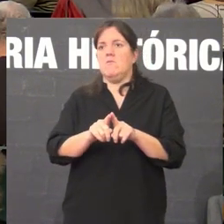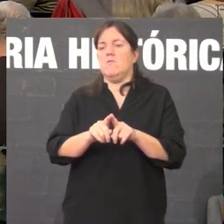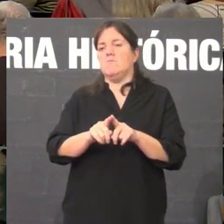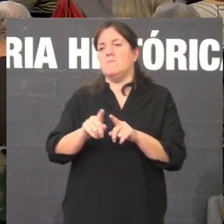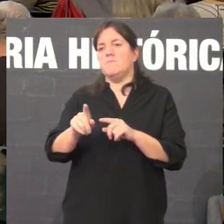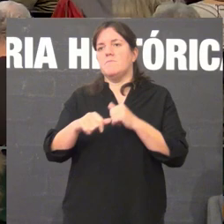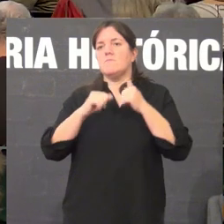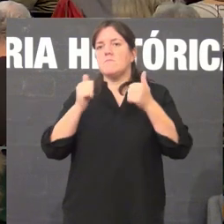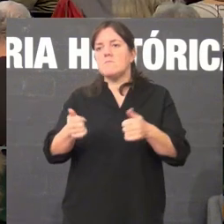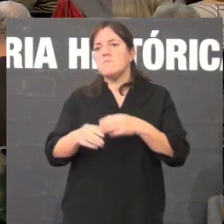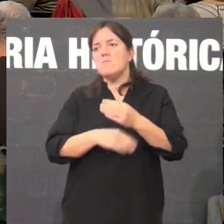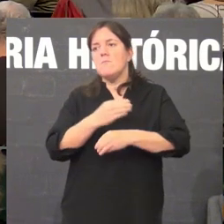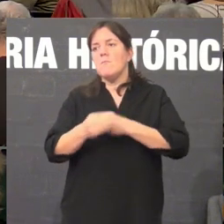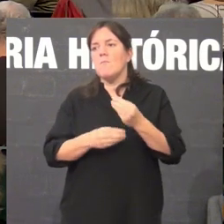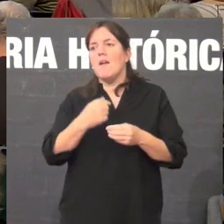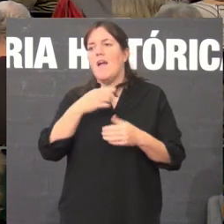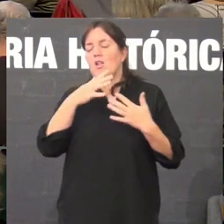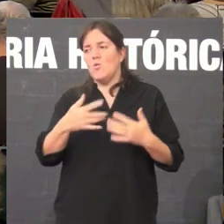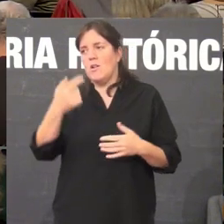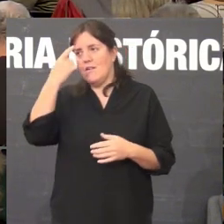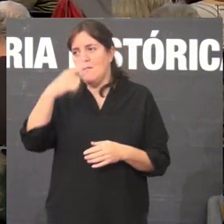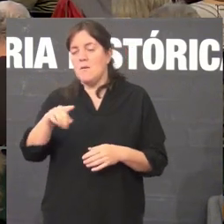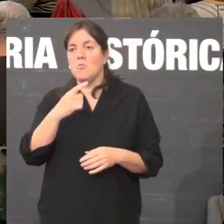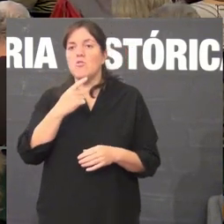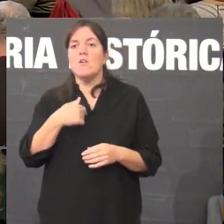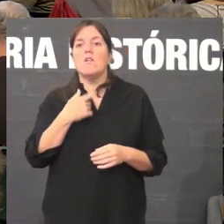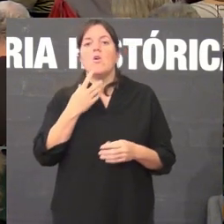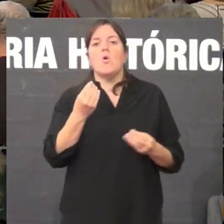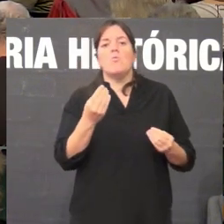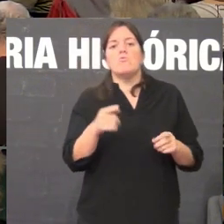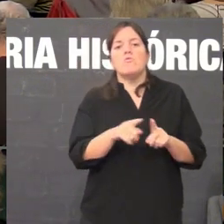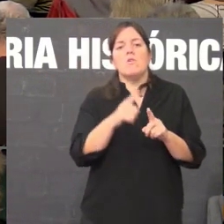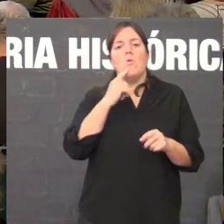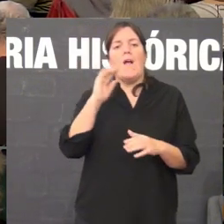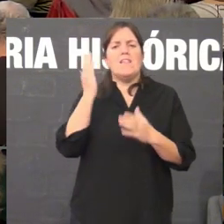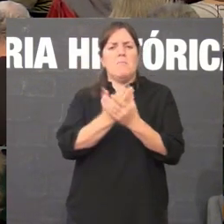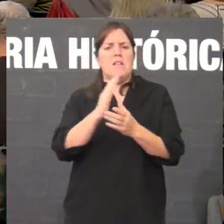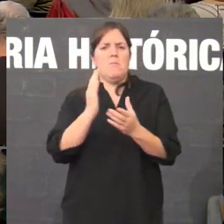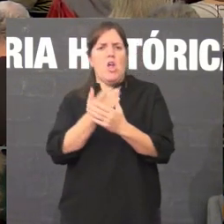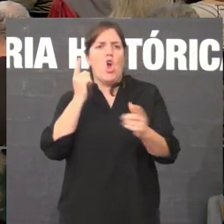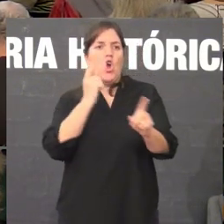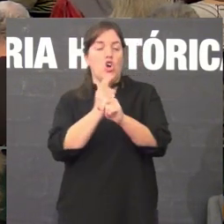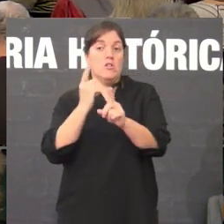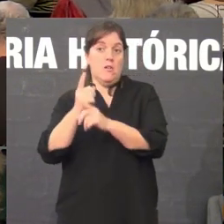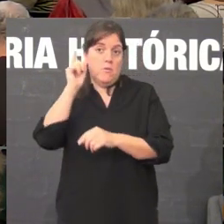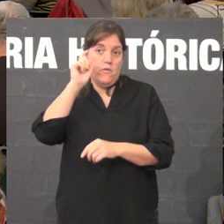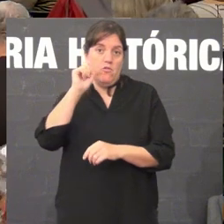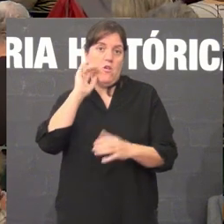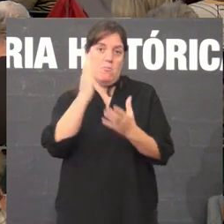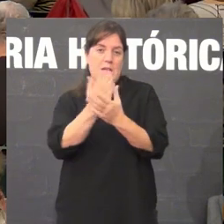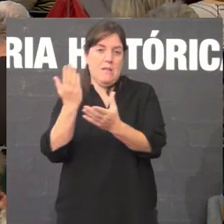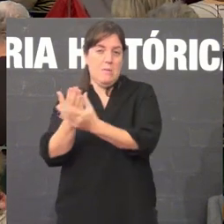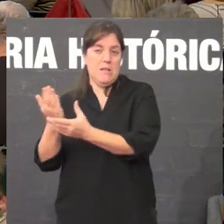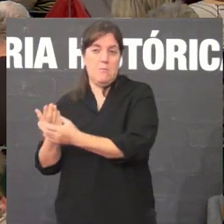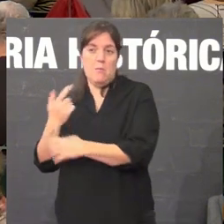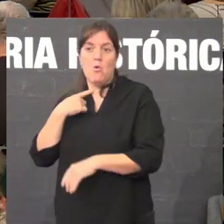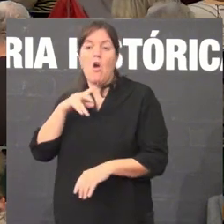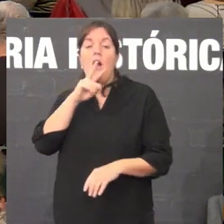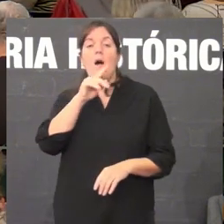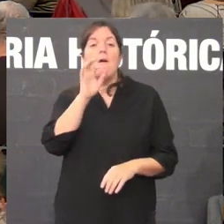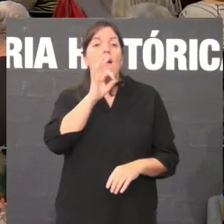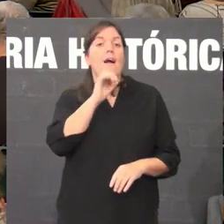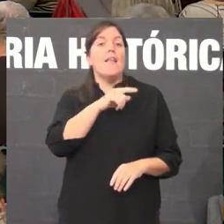sabemos bueno se non sabemos temos que saber moitos expedientes contra o profesorado que falaba en galego con